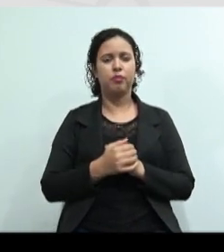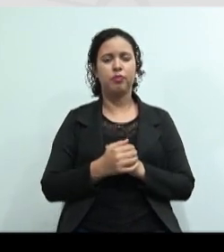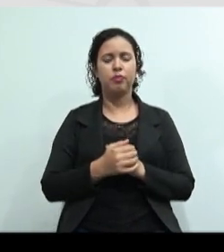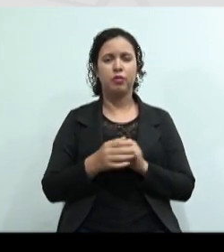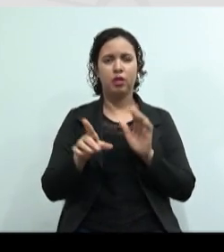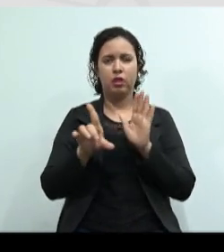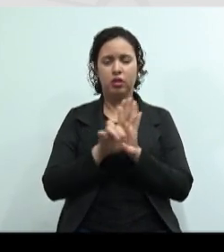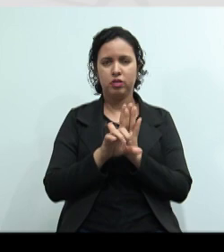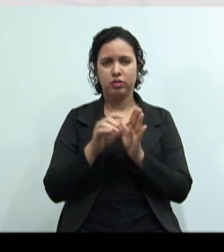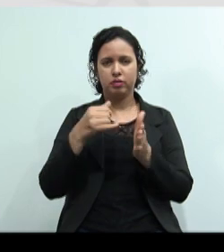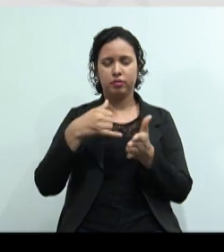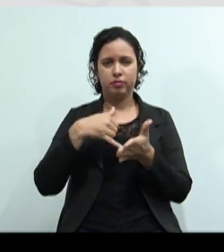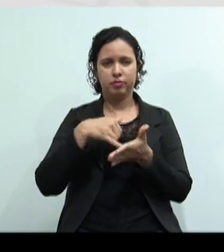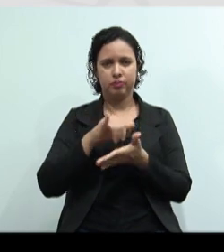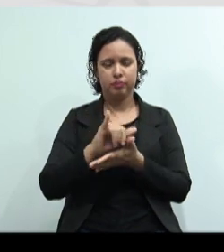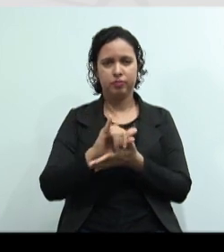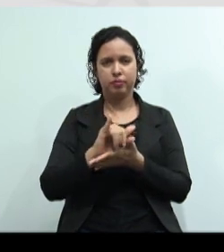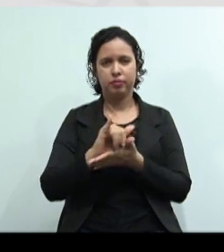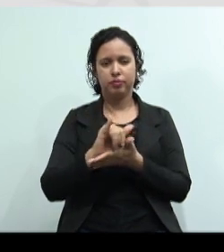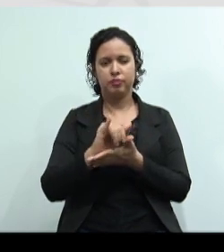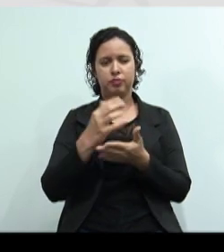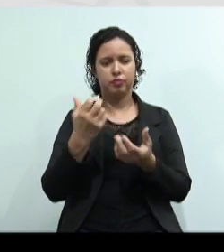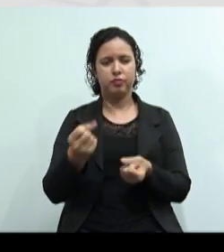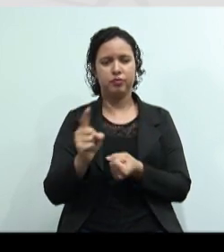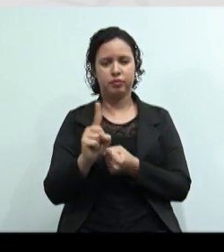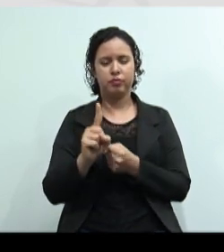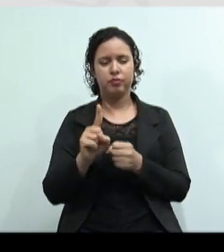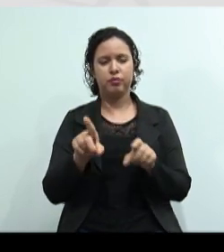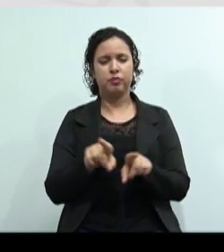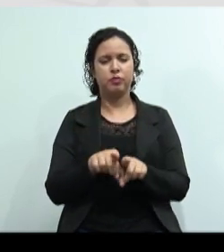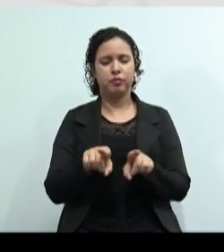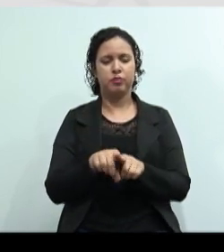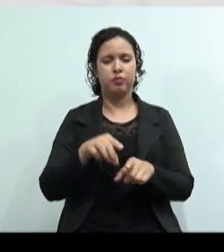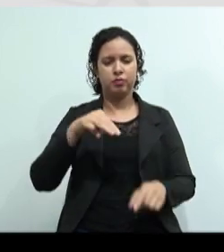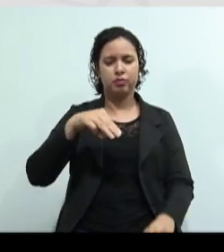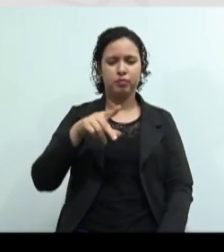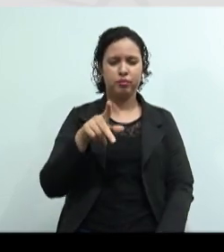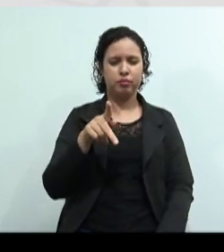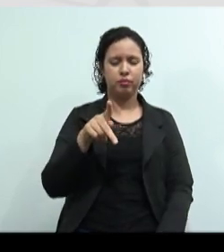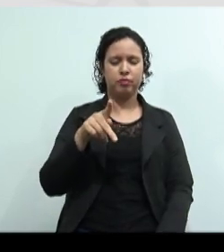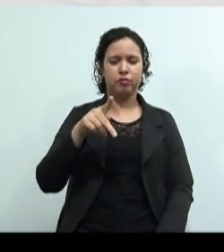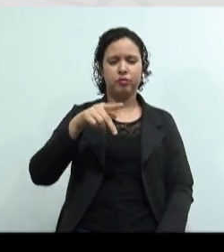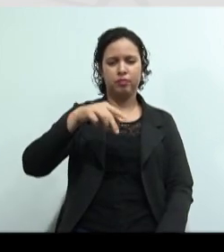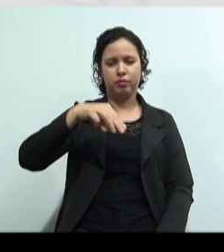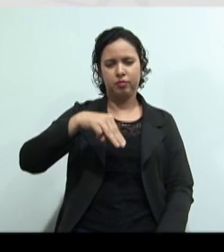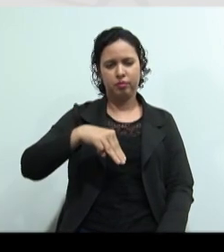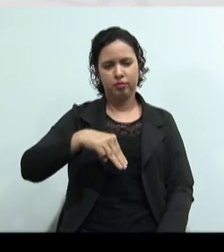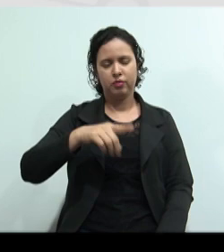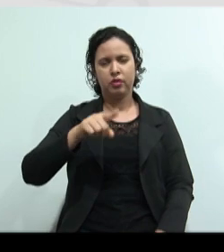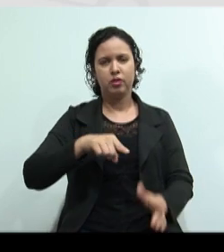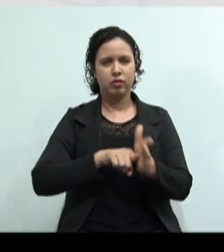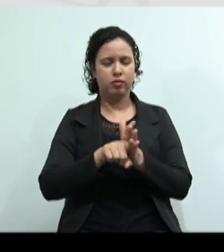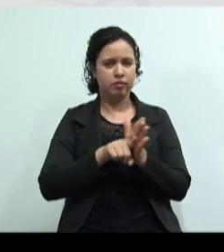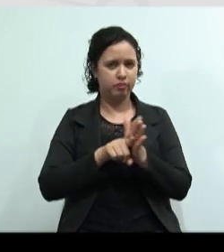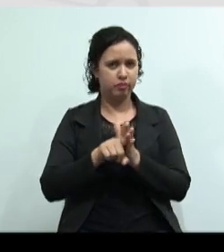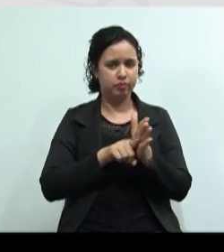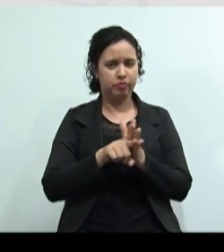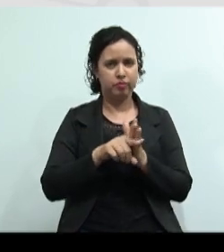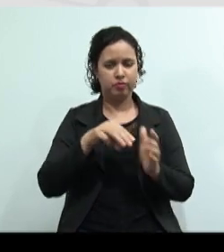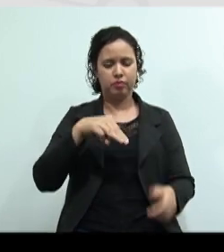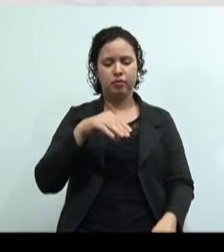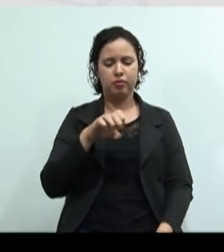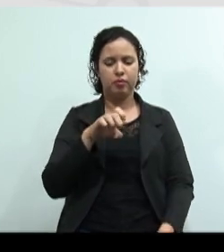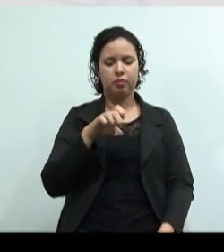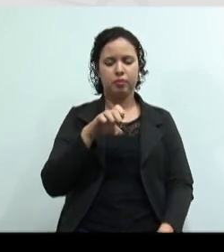renda e nós temos a média ponderada móvel. Por esse critério, os estoques são avaliados pelo custo médio de aquisição,